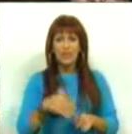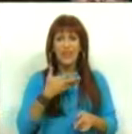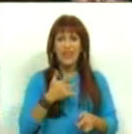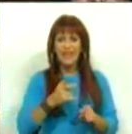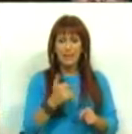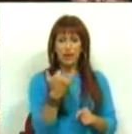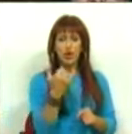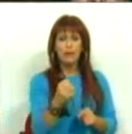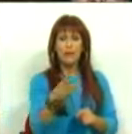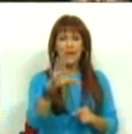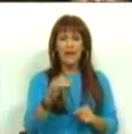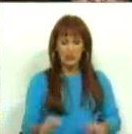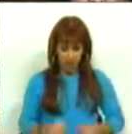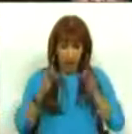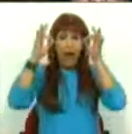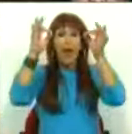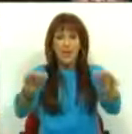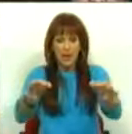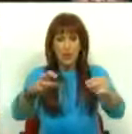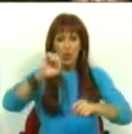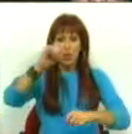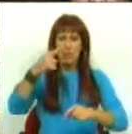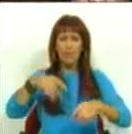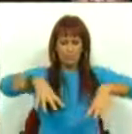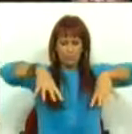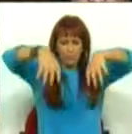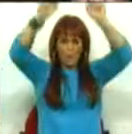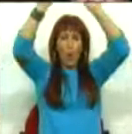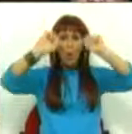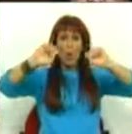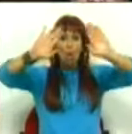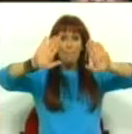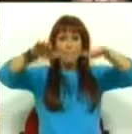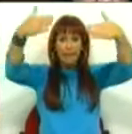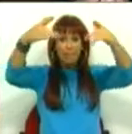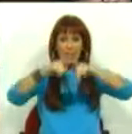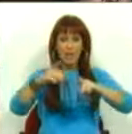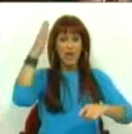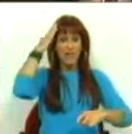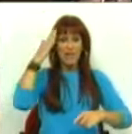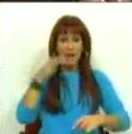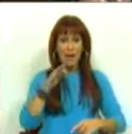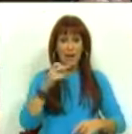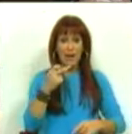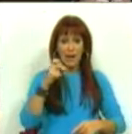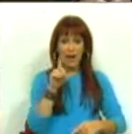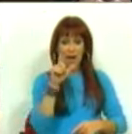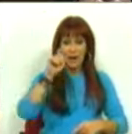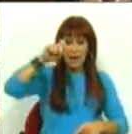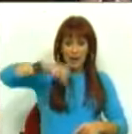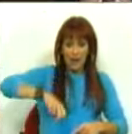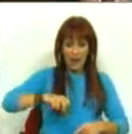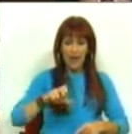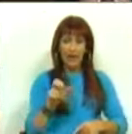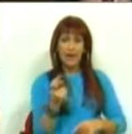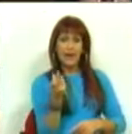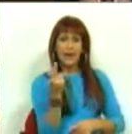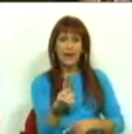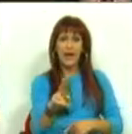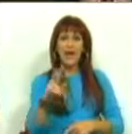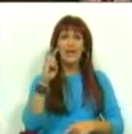dezembro de 2010, mas foi adiado. O primeiro desligamento piloto, que estava previsto para Alenquer, era para 3 de fevereiro de